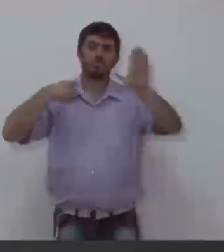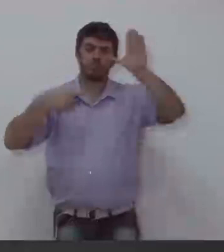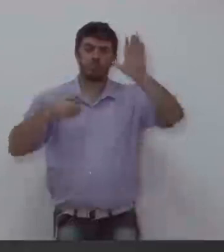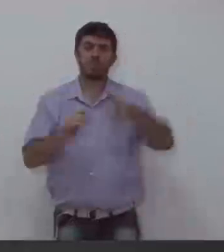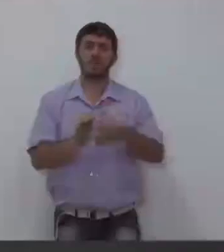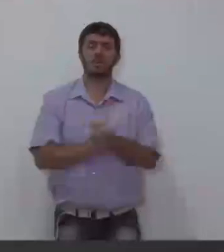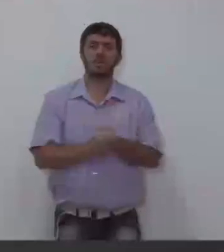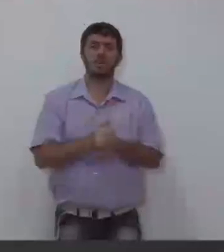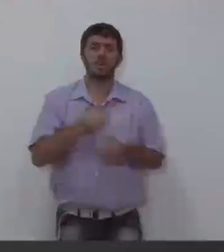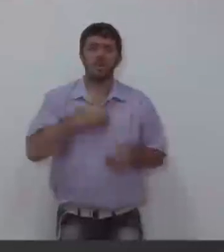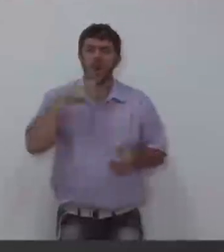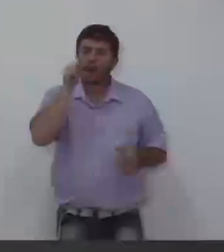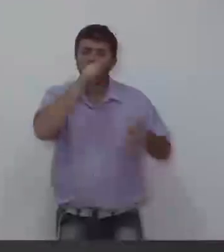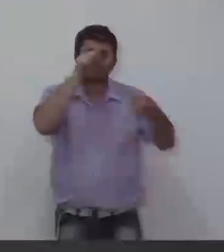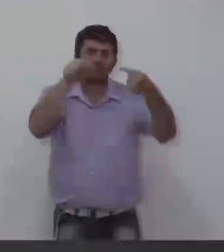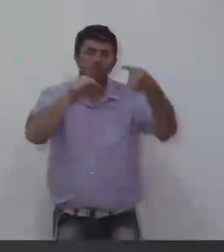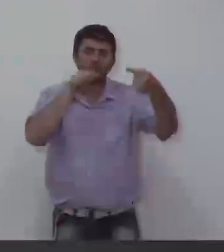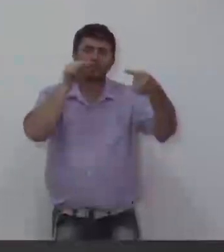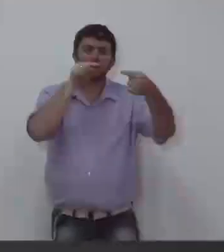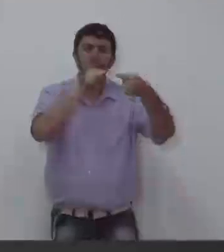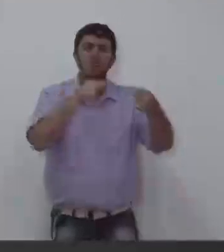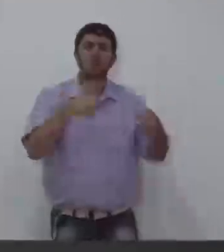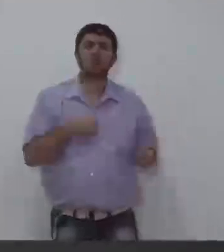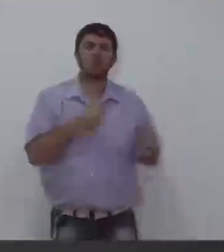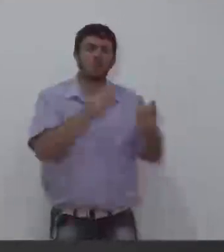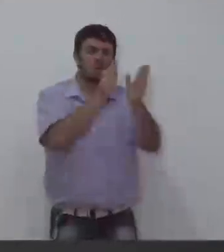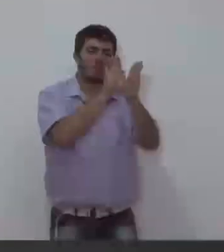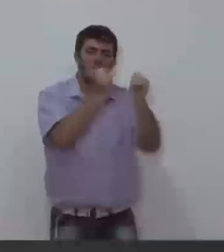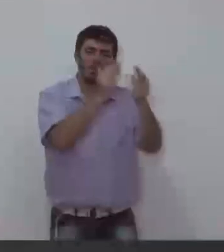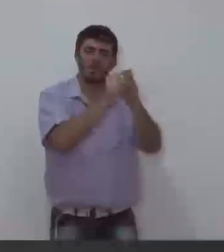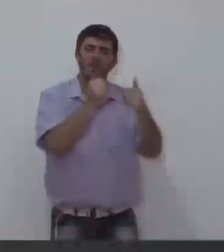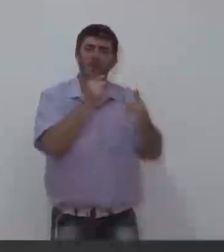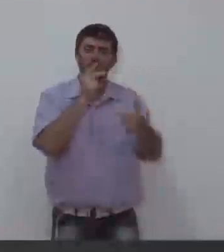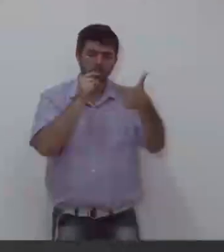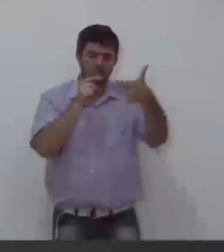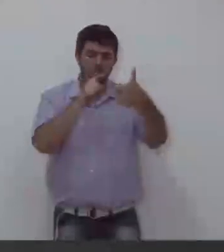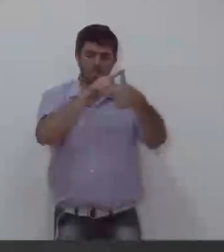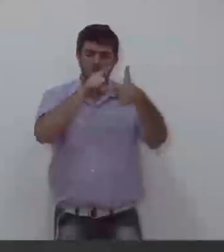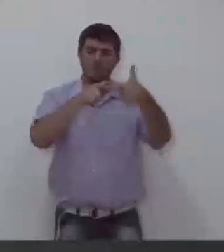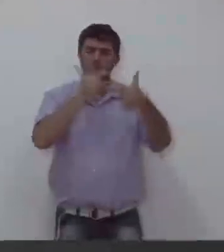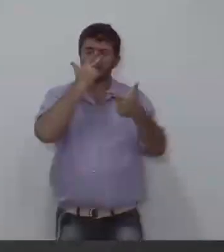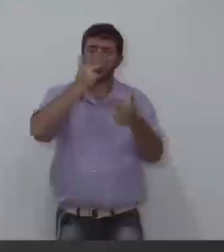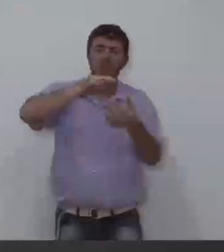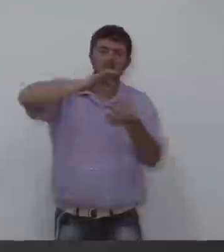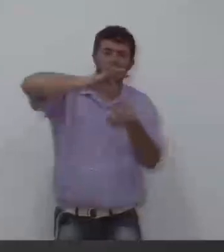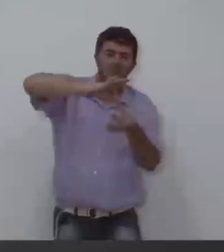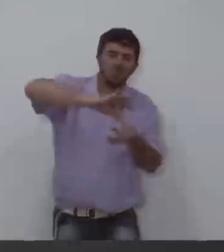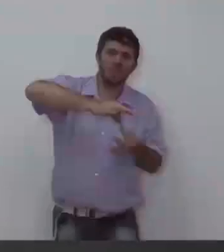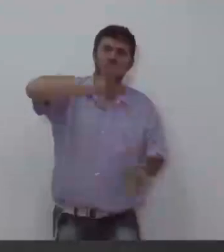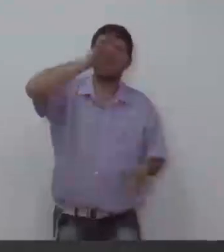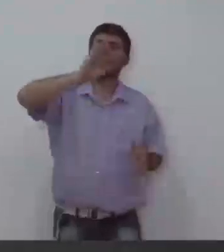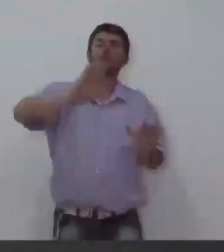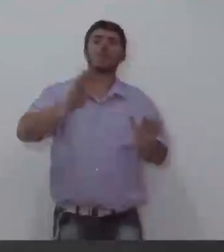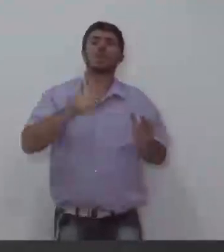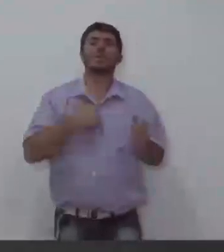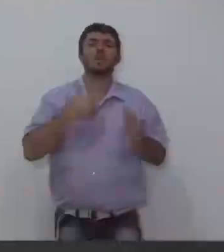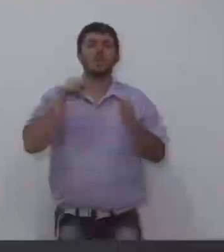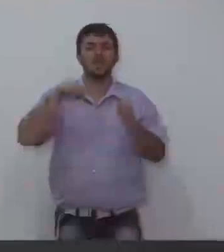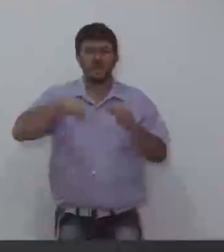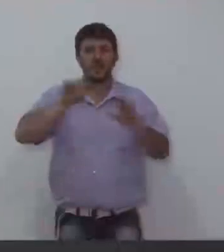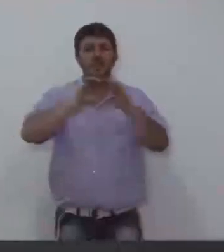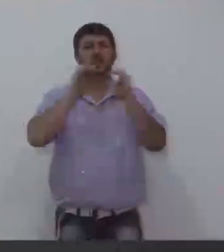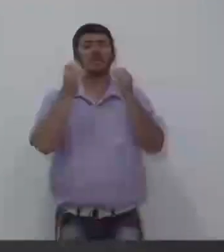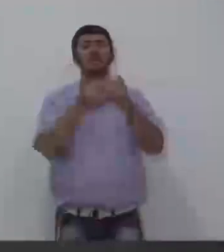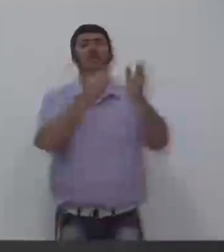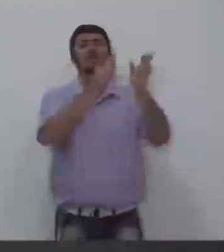Bem objetivamente, os dois requerimentos, apesar de parecerem longos, os dois já foram solicitados por essa casa nas